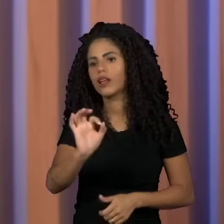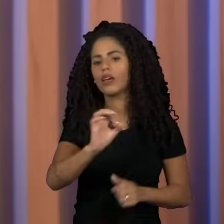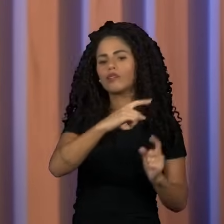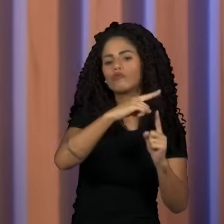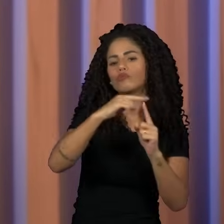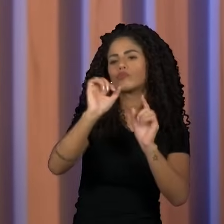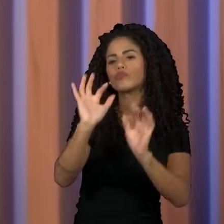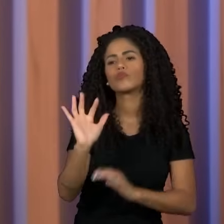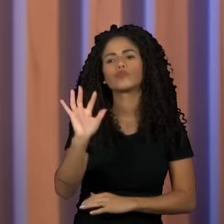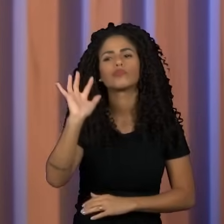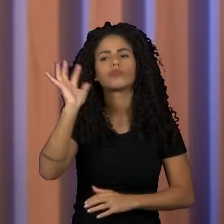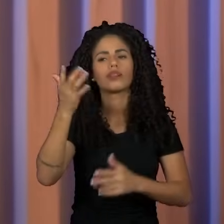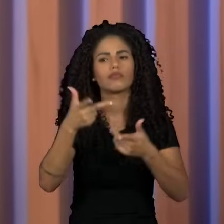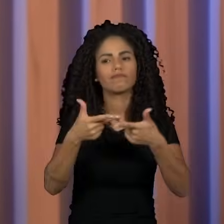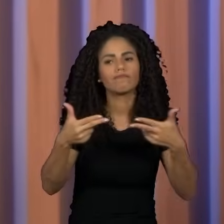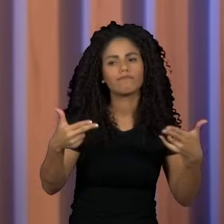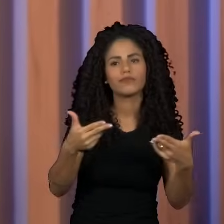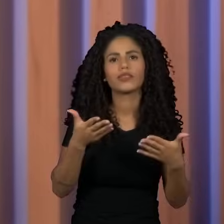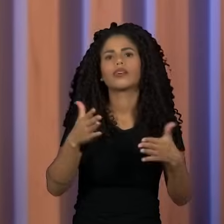de situações